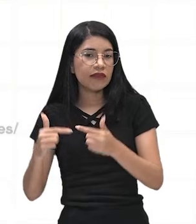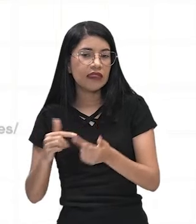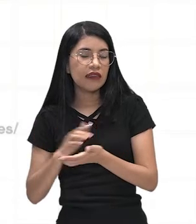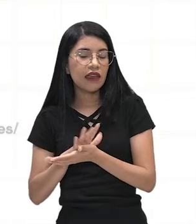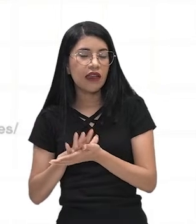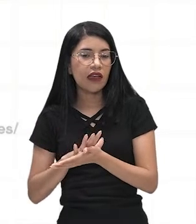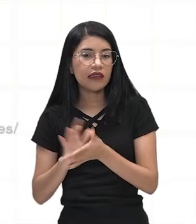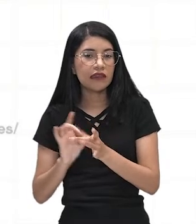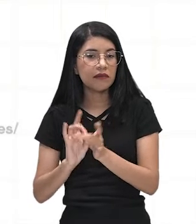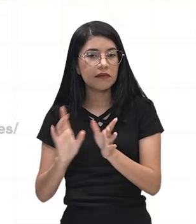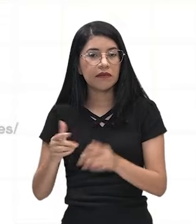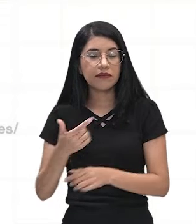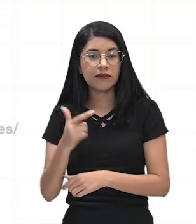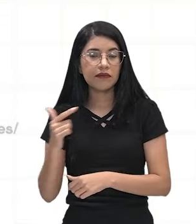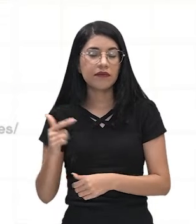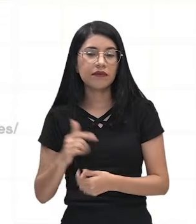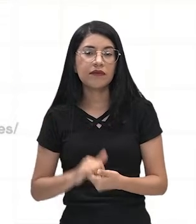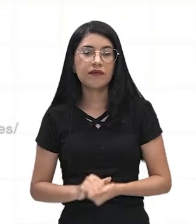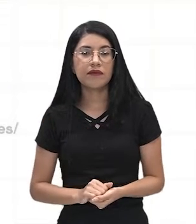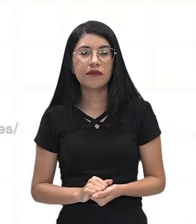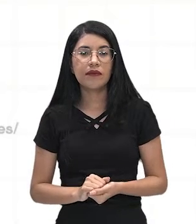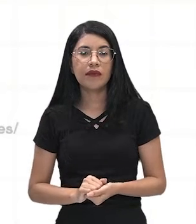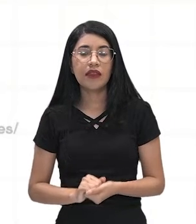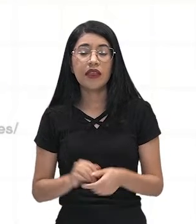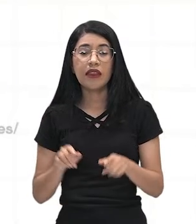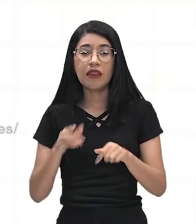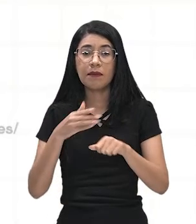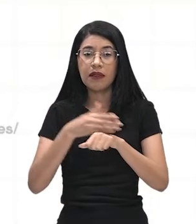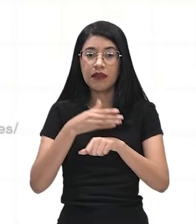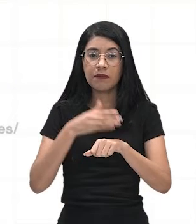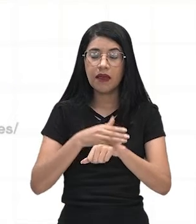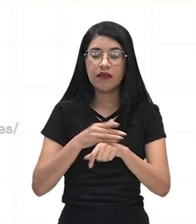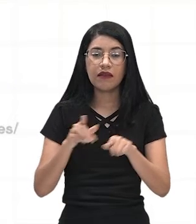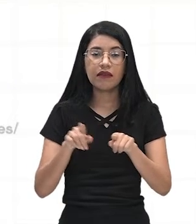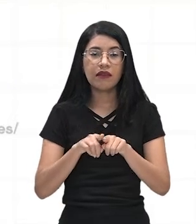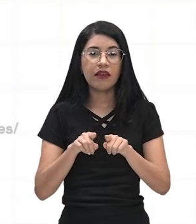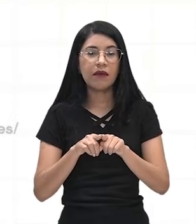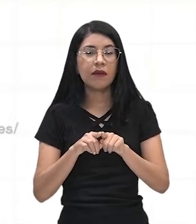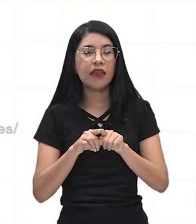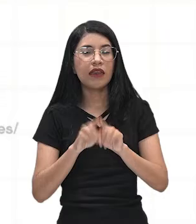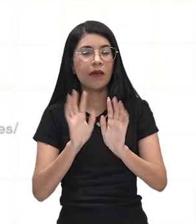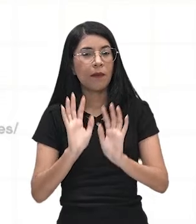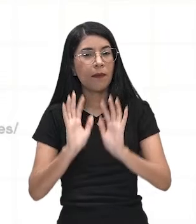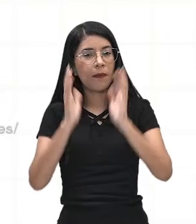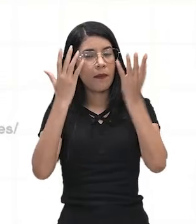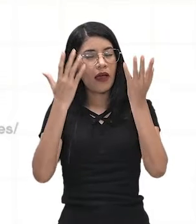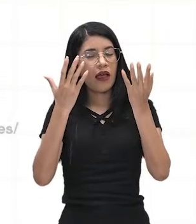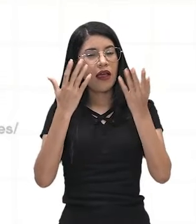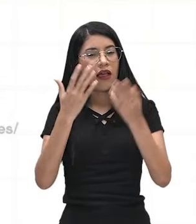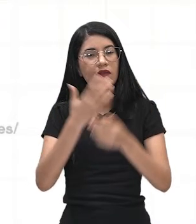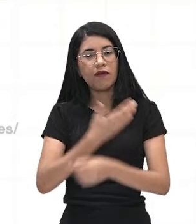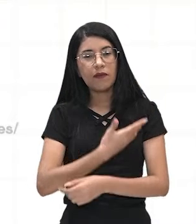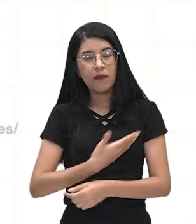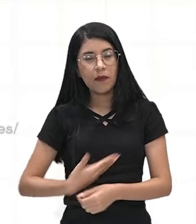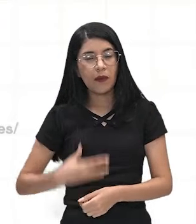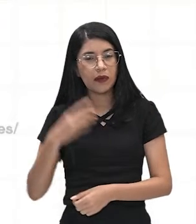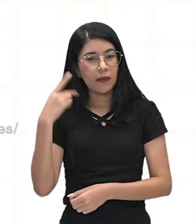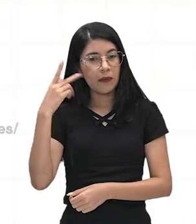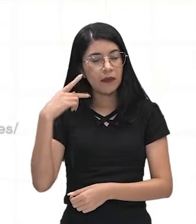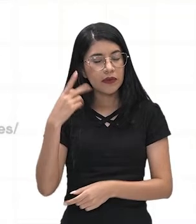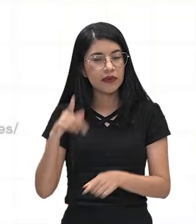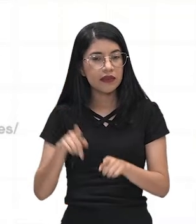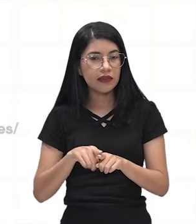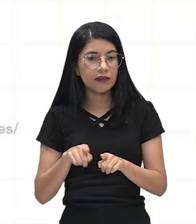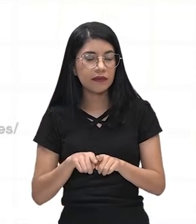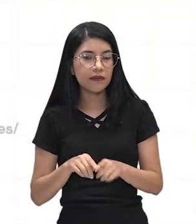essa liberdade. Elas tinham uma participação também mais presente em eventos públicos, acabavam desenvolvendo algumas atividades